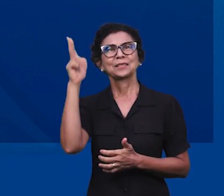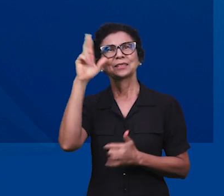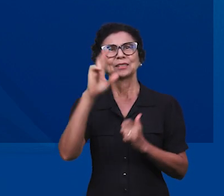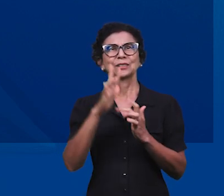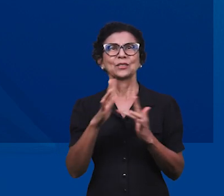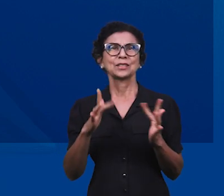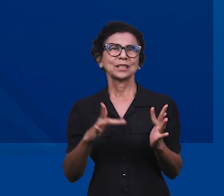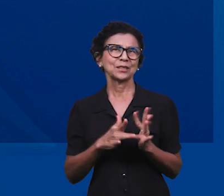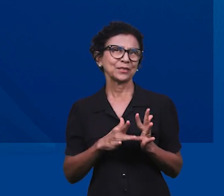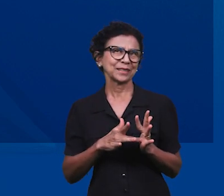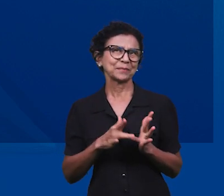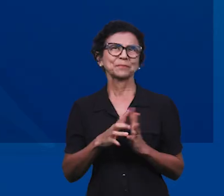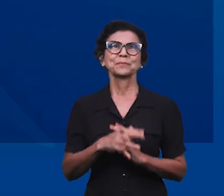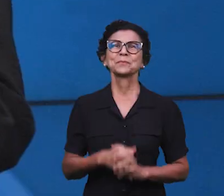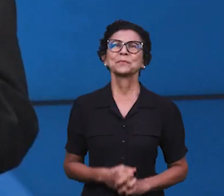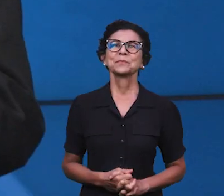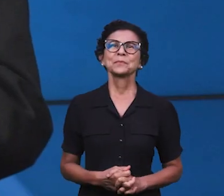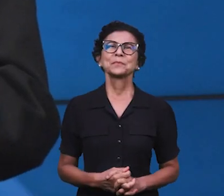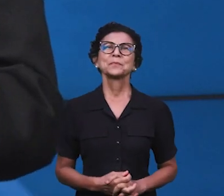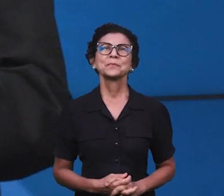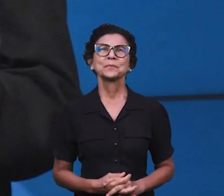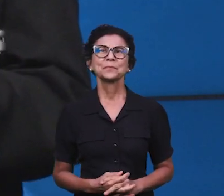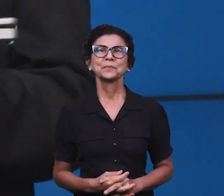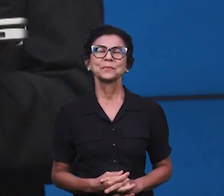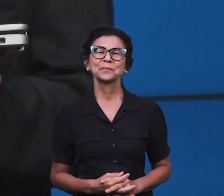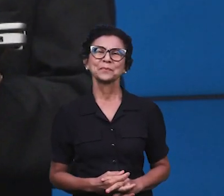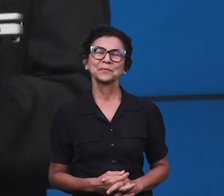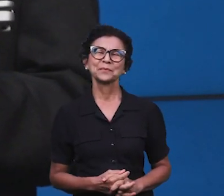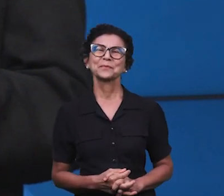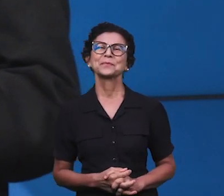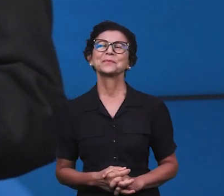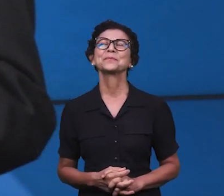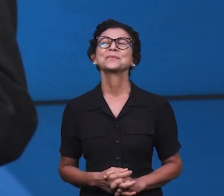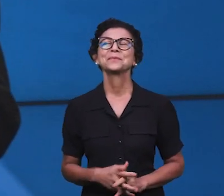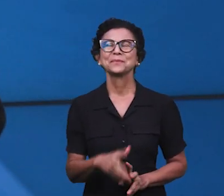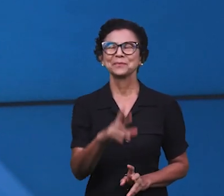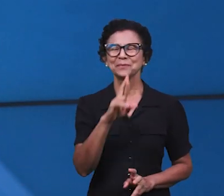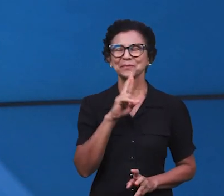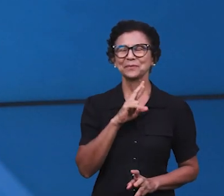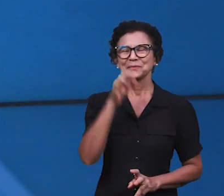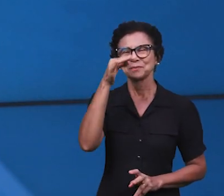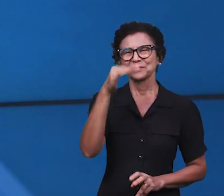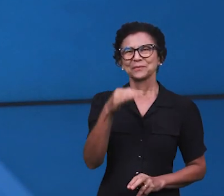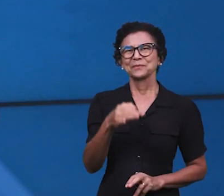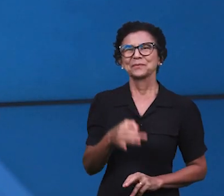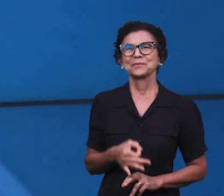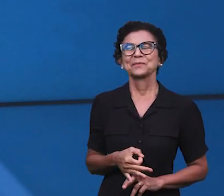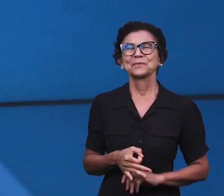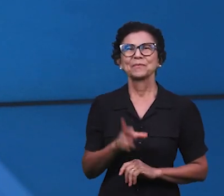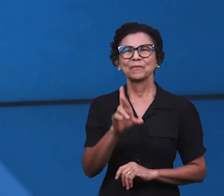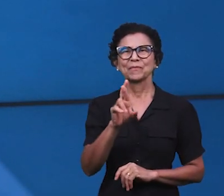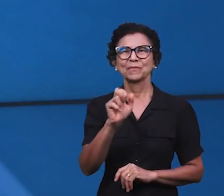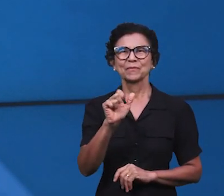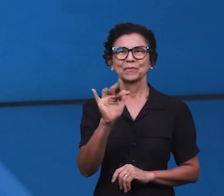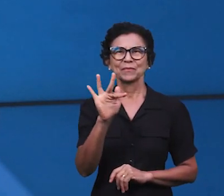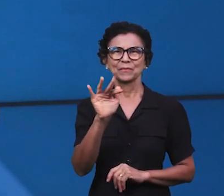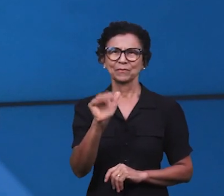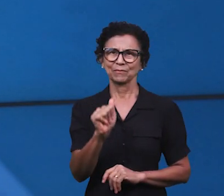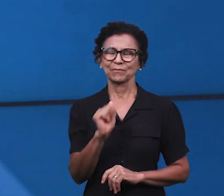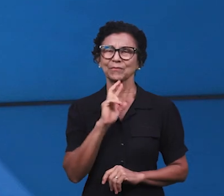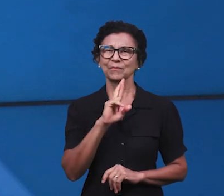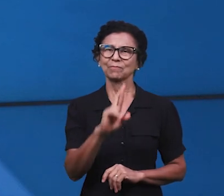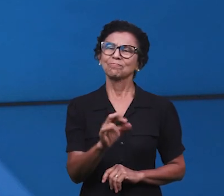do Senhor Jesus, irmãos. Amém, Rafaela. A irmãzinha respondeu perfeitamente, né? Aliás, a Rafaela